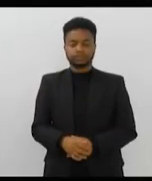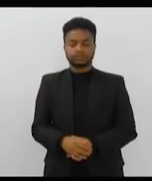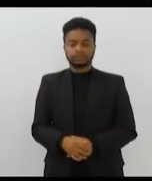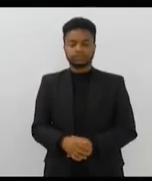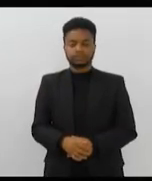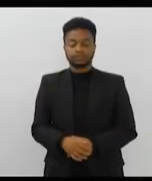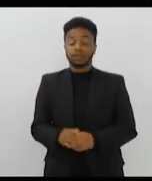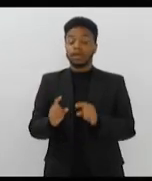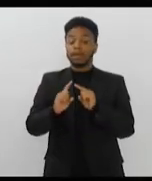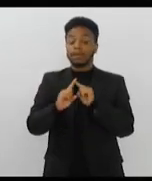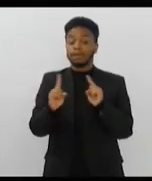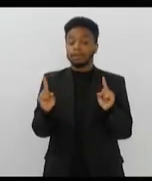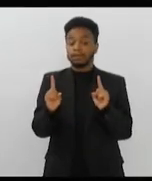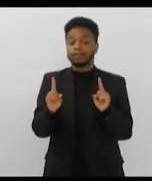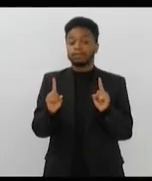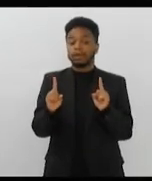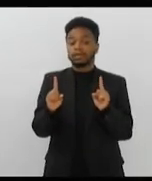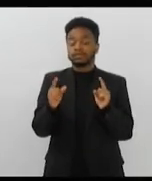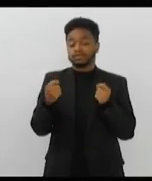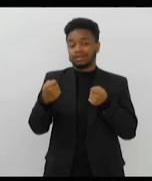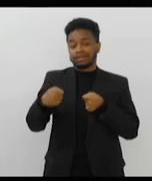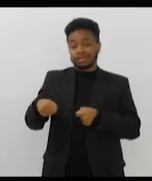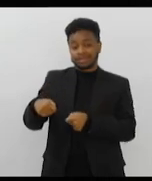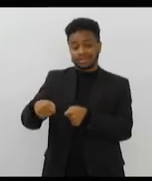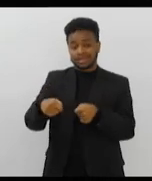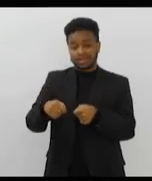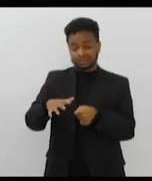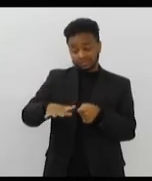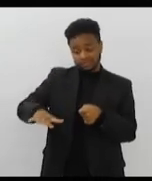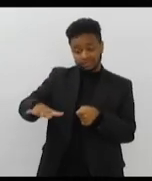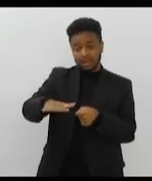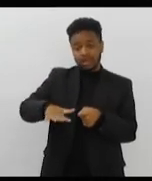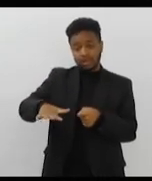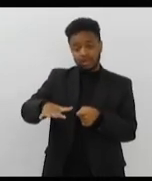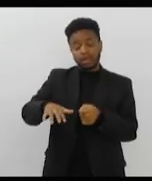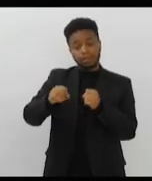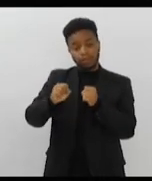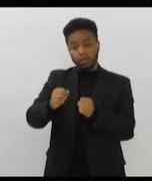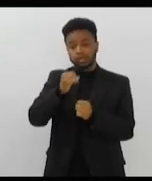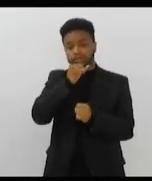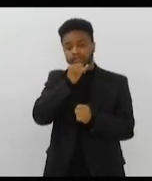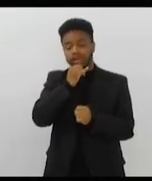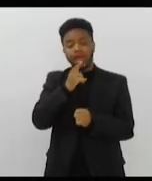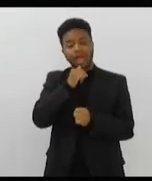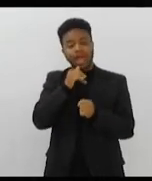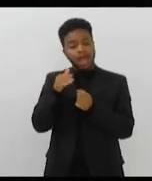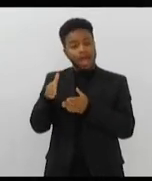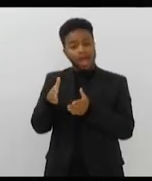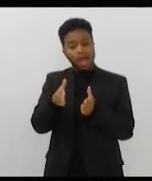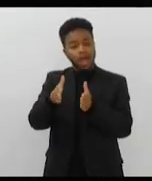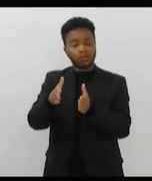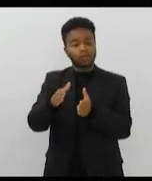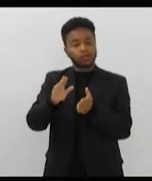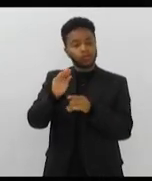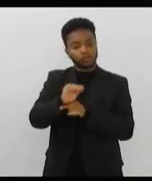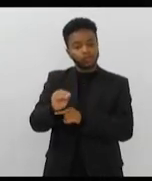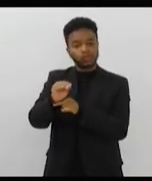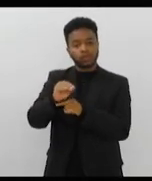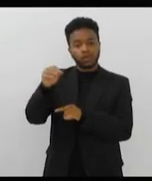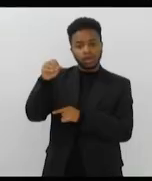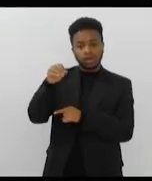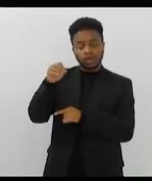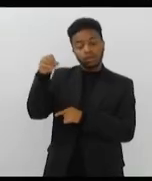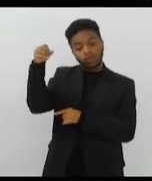A demanda distrital pode ser a drenagem, a pavimentação, a